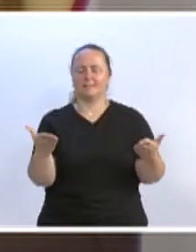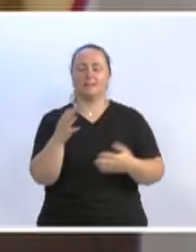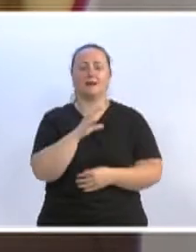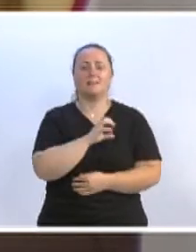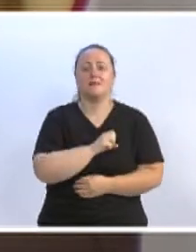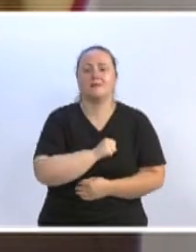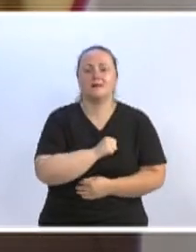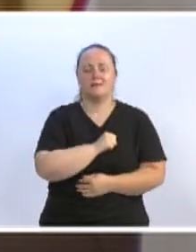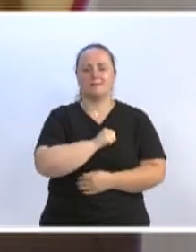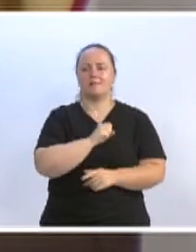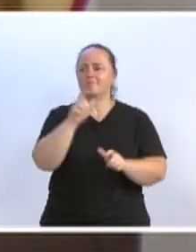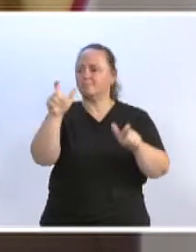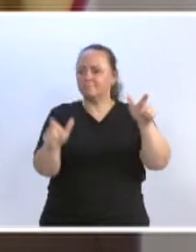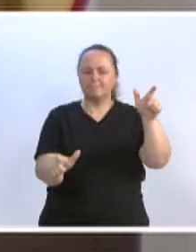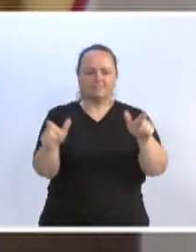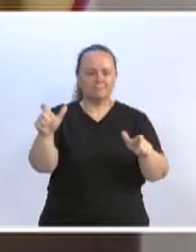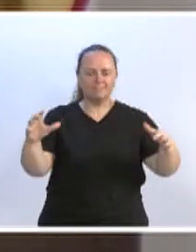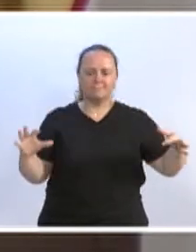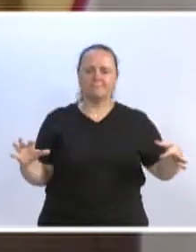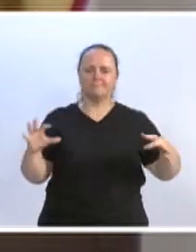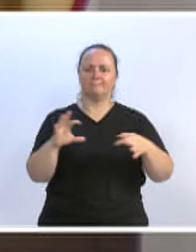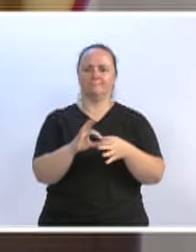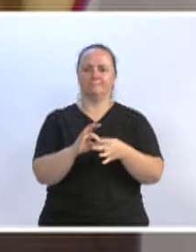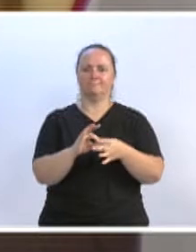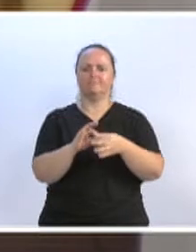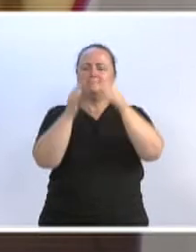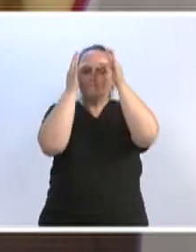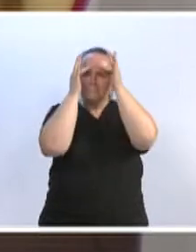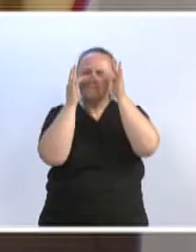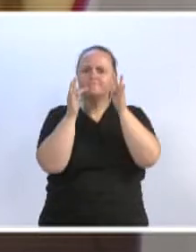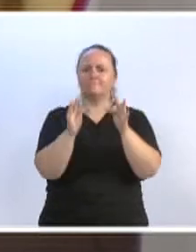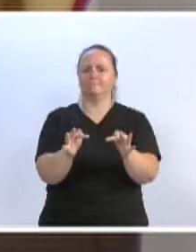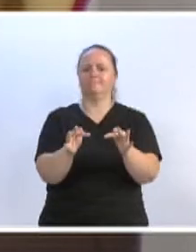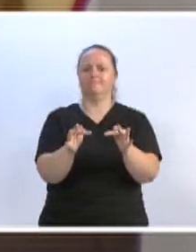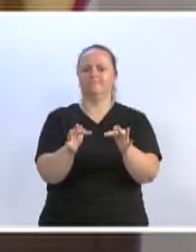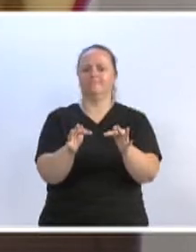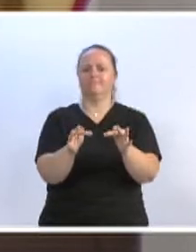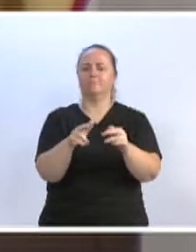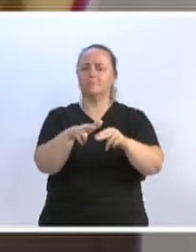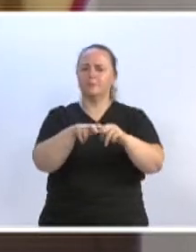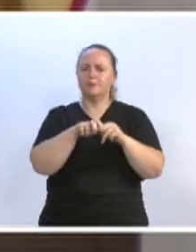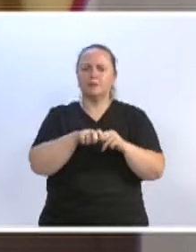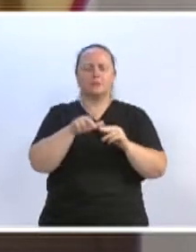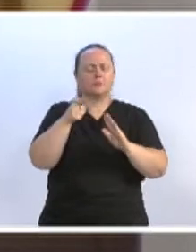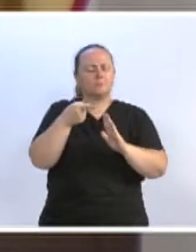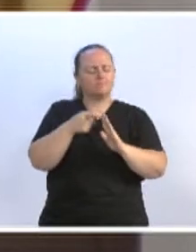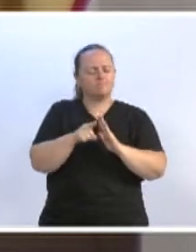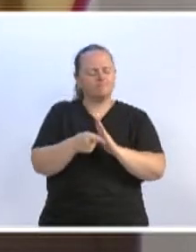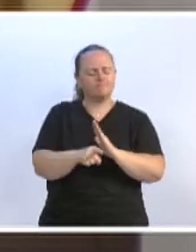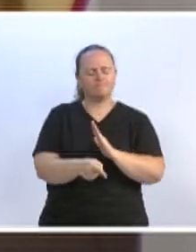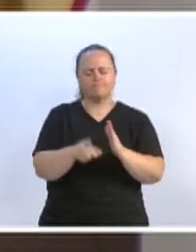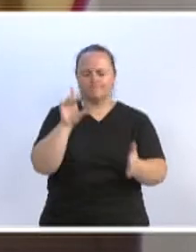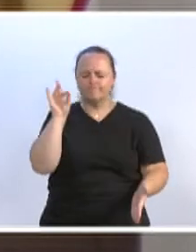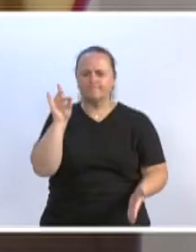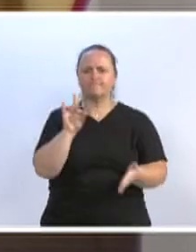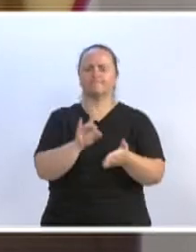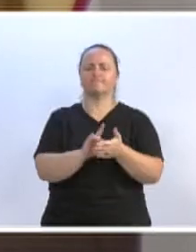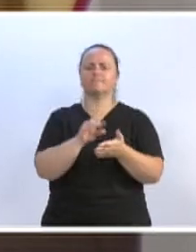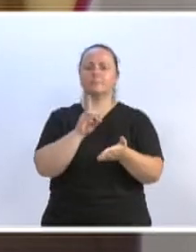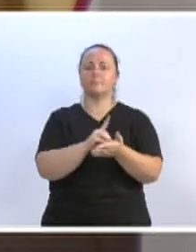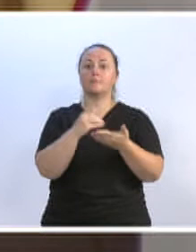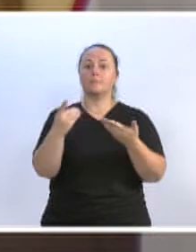que ama, que tenha a fidelidade. Eis a profundidade da Bíblia, que quer renovar a nossa